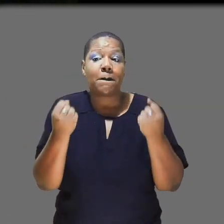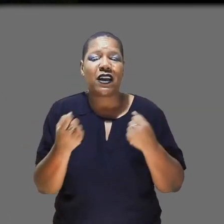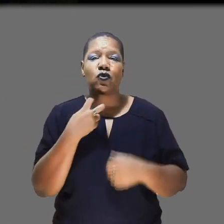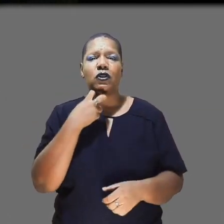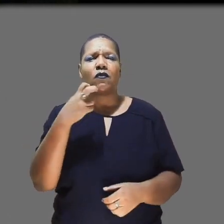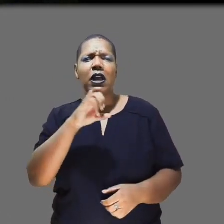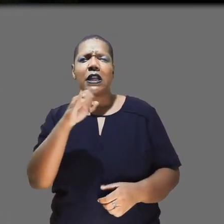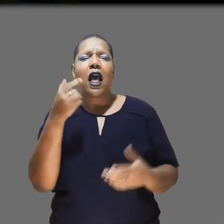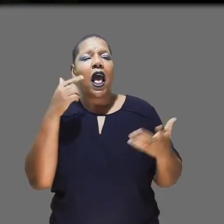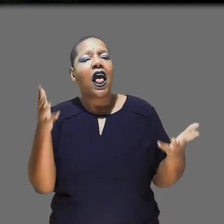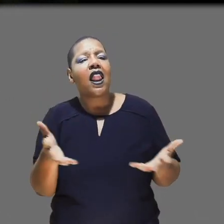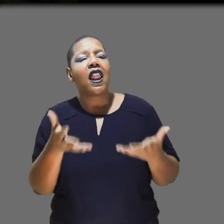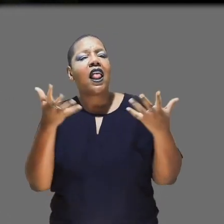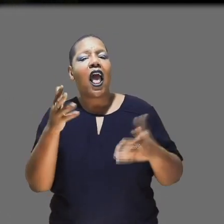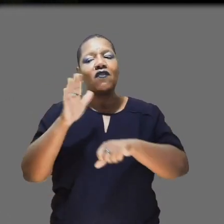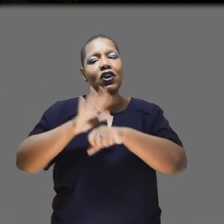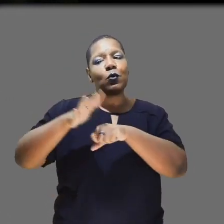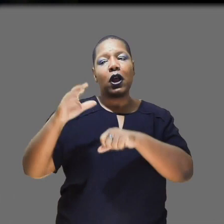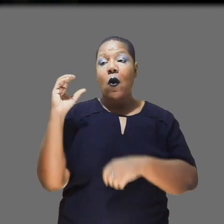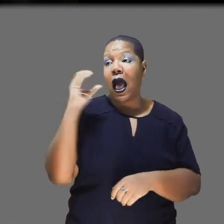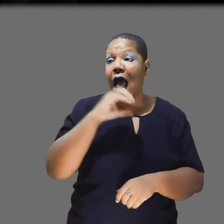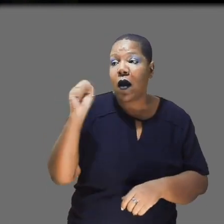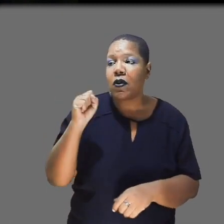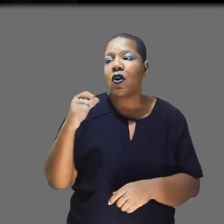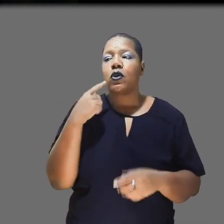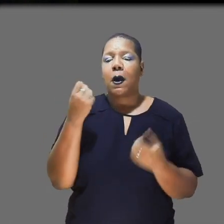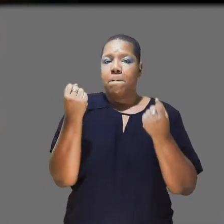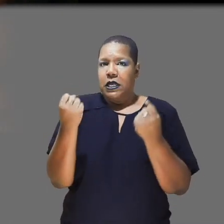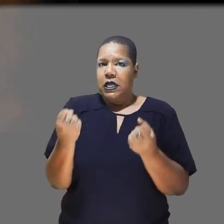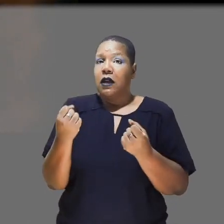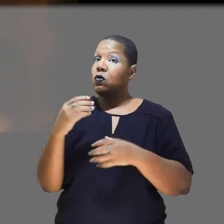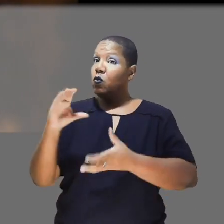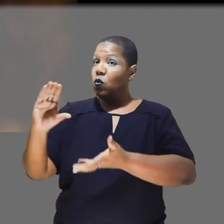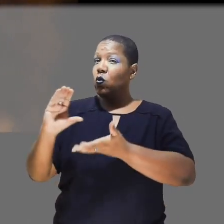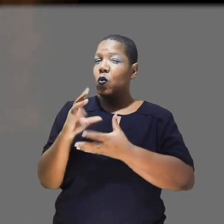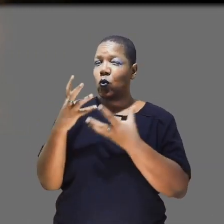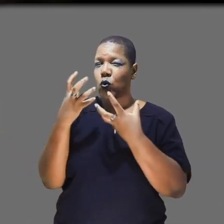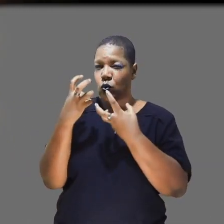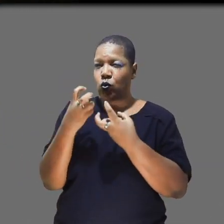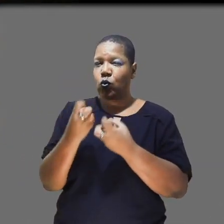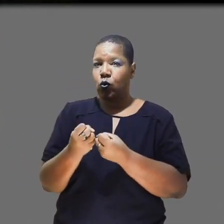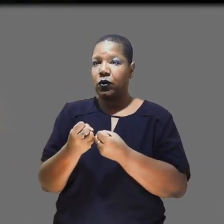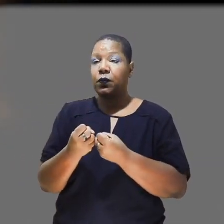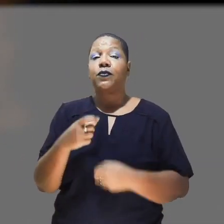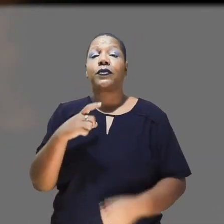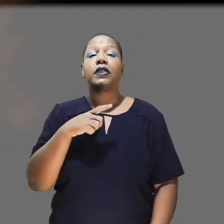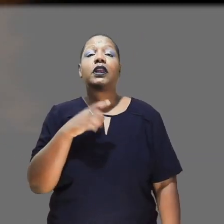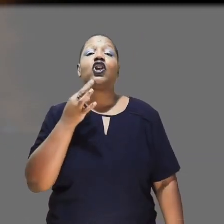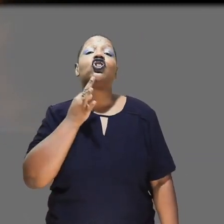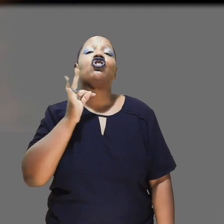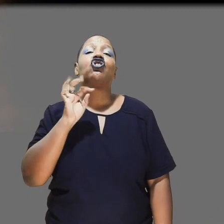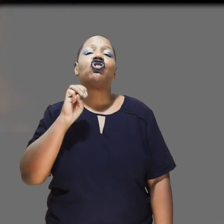é uma voz leve, brilhante e ágil ou se é uma voz pesada, rica e escura; timbre, ou a cor